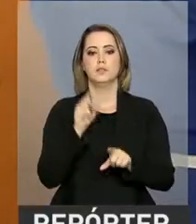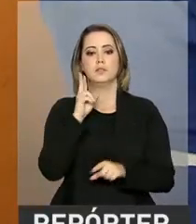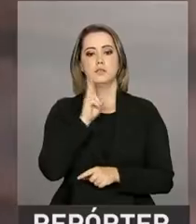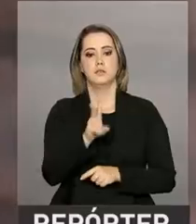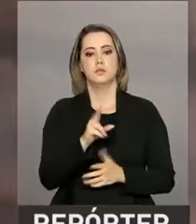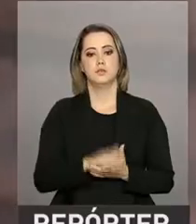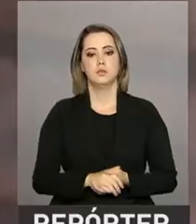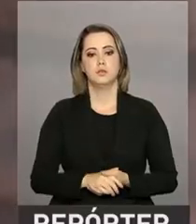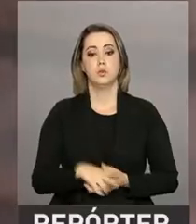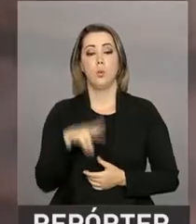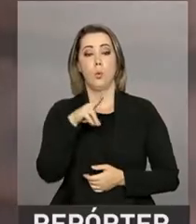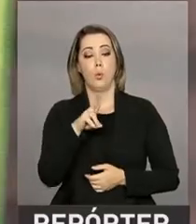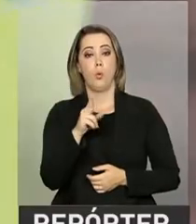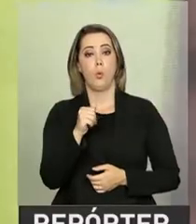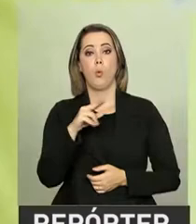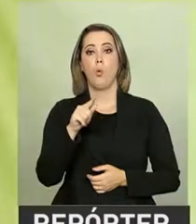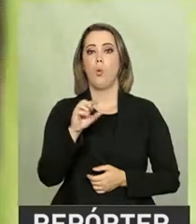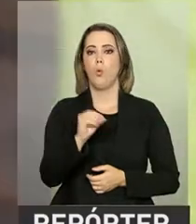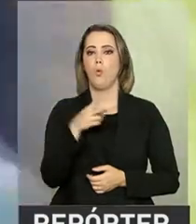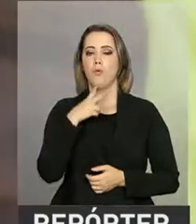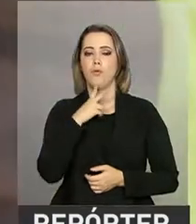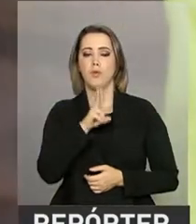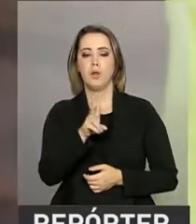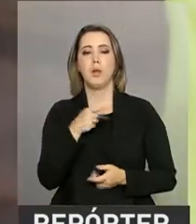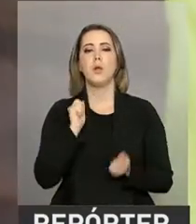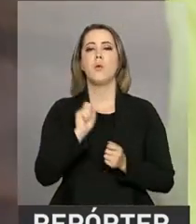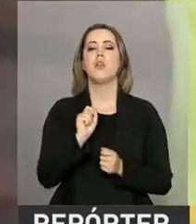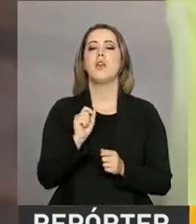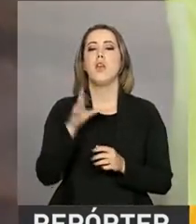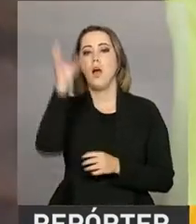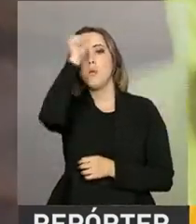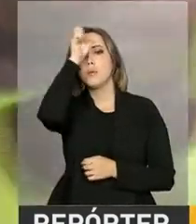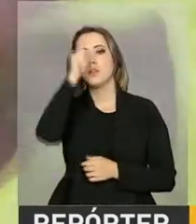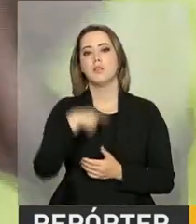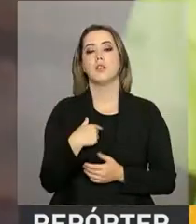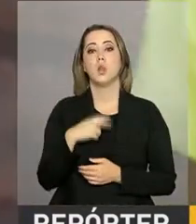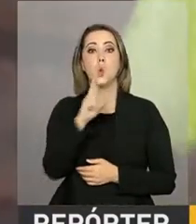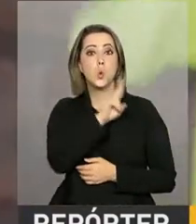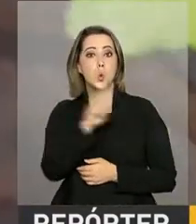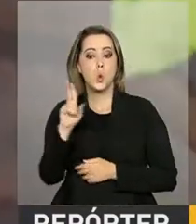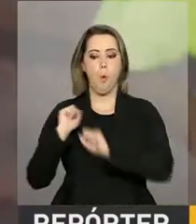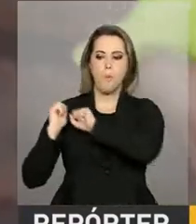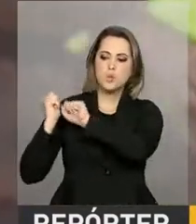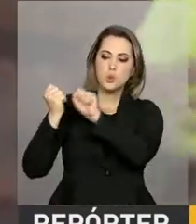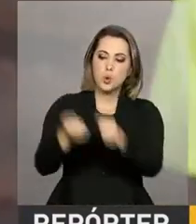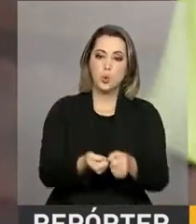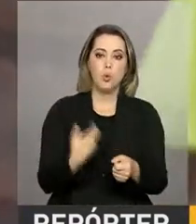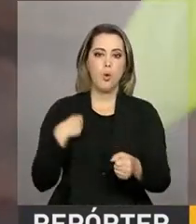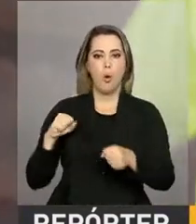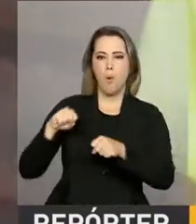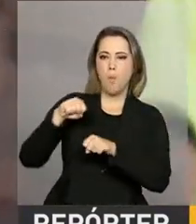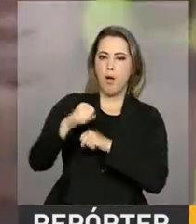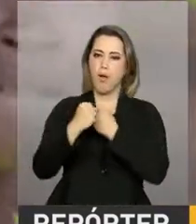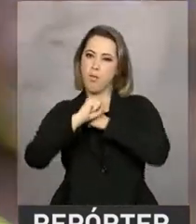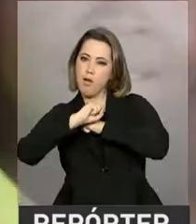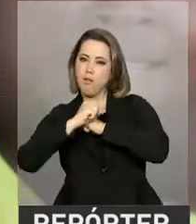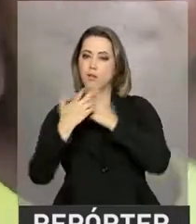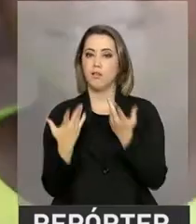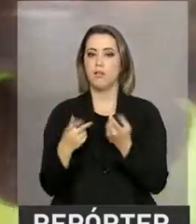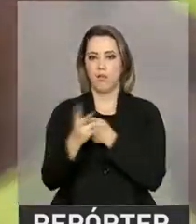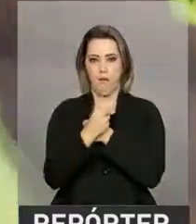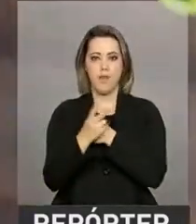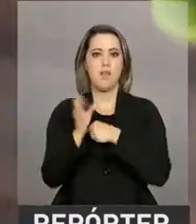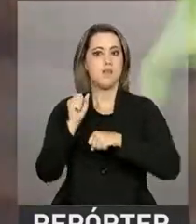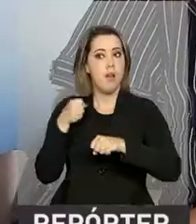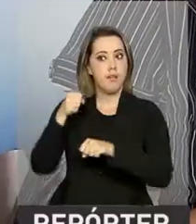jiu-jitsu. Hugo, de 10 anos, contou o que aprendeu. Eu aprendi o armlock, guarda fechada, guarda-aranha, um